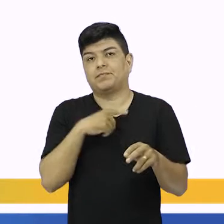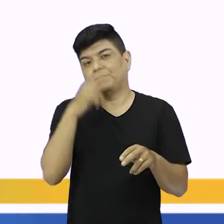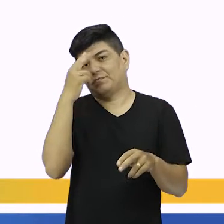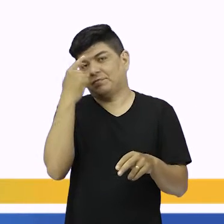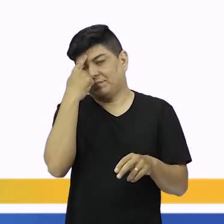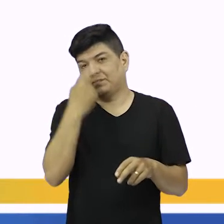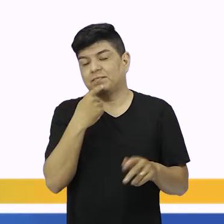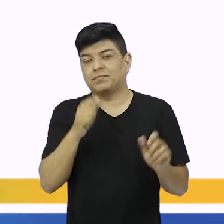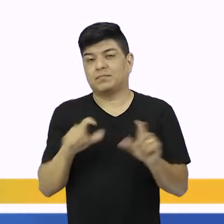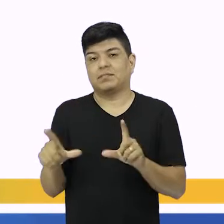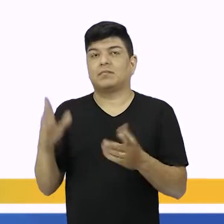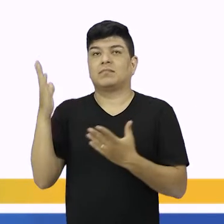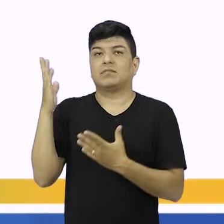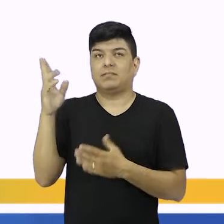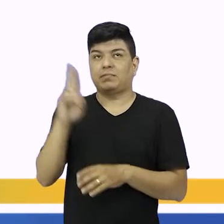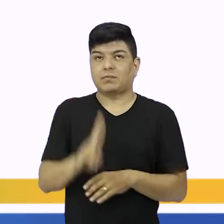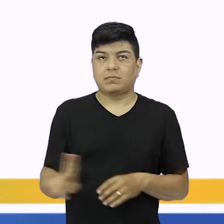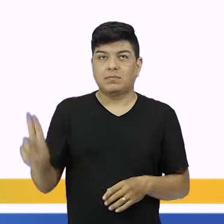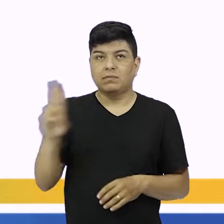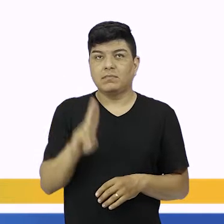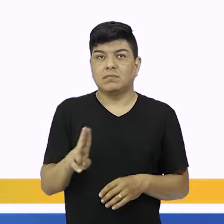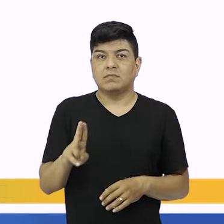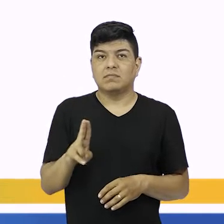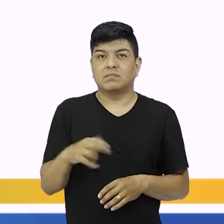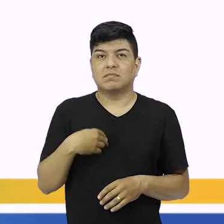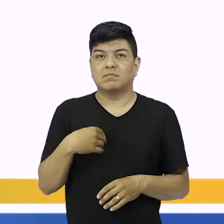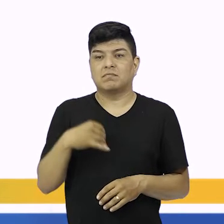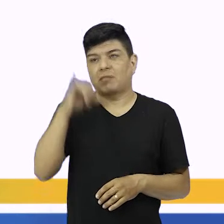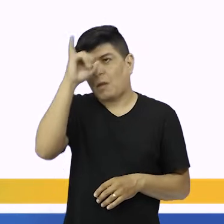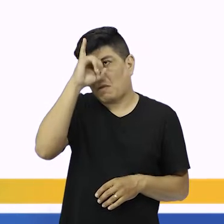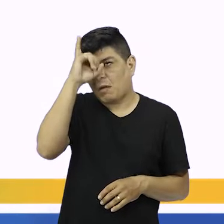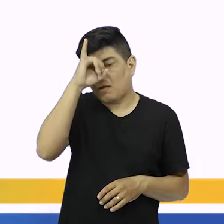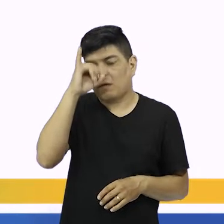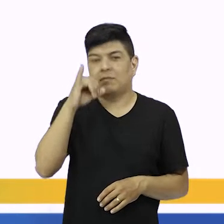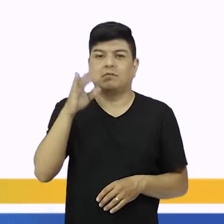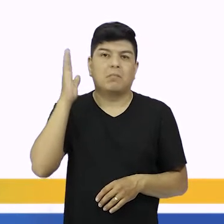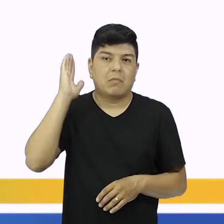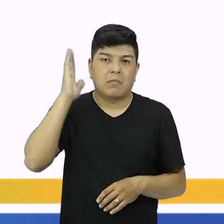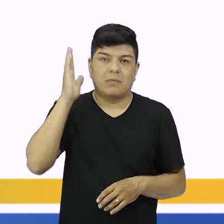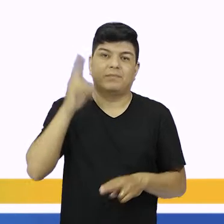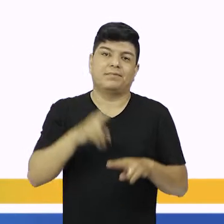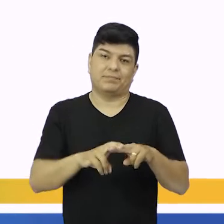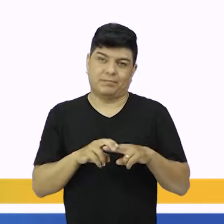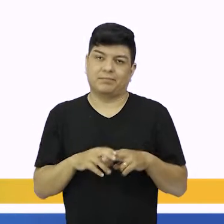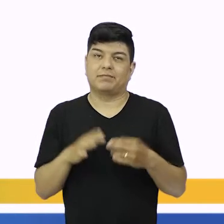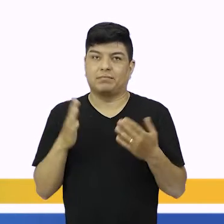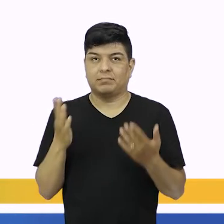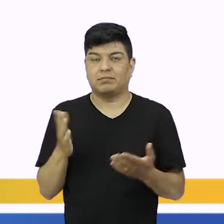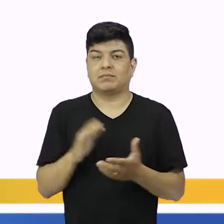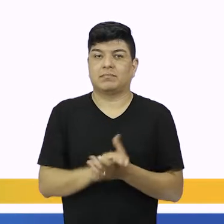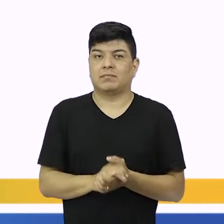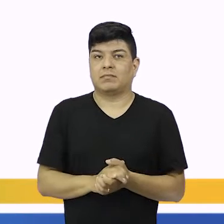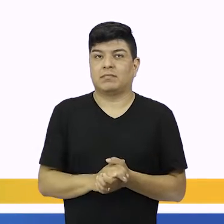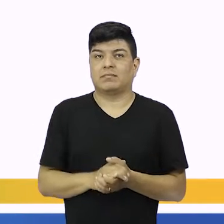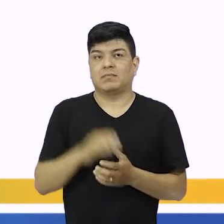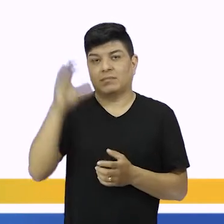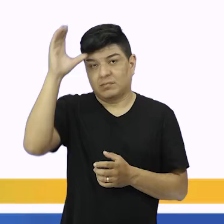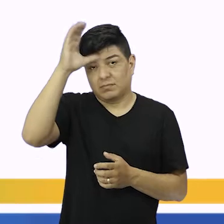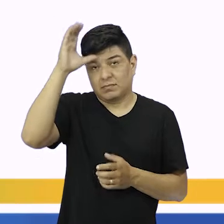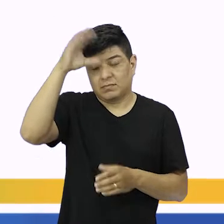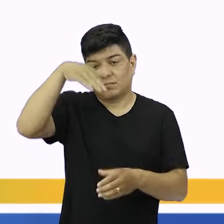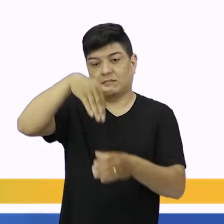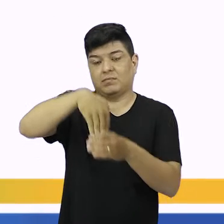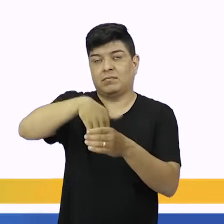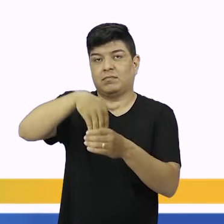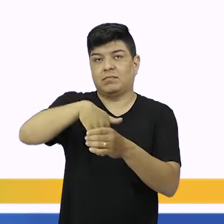né? Ela é o Zé Besta? Não, é o Zé Burro, né? Está discutindo aí a questão da conscientização do